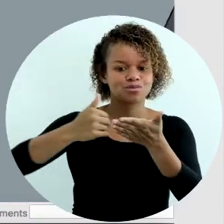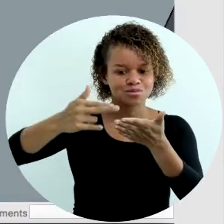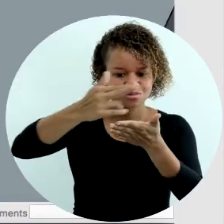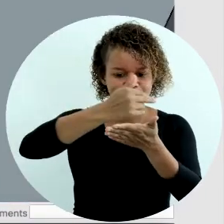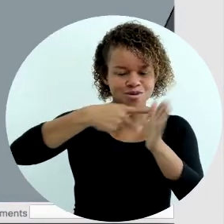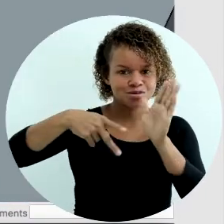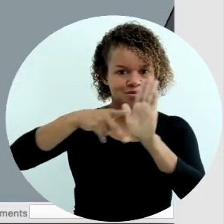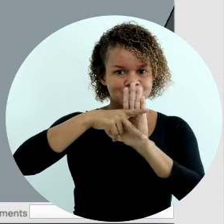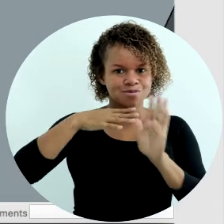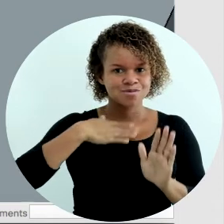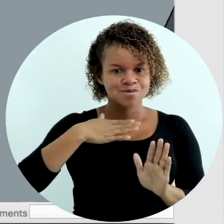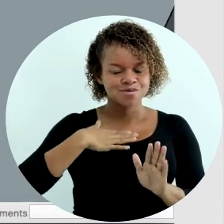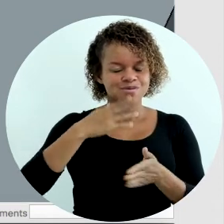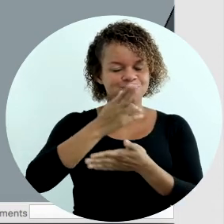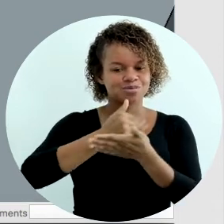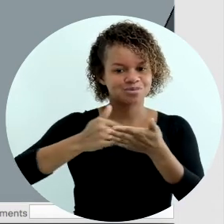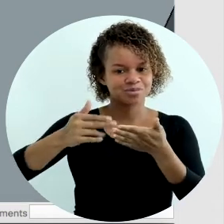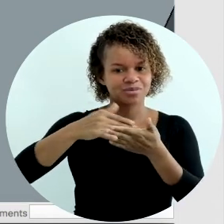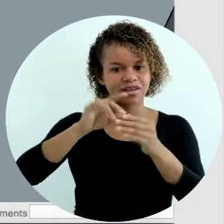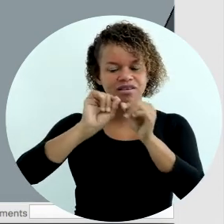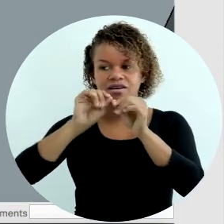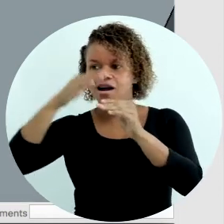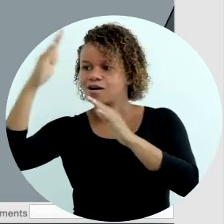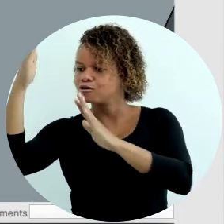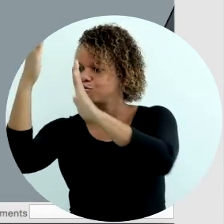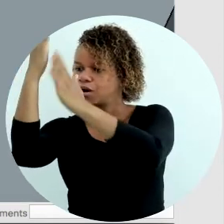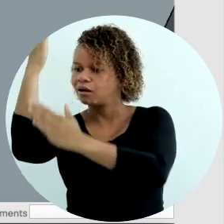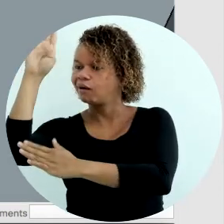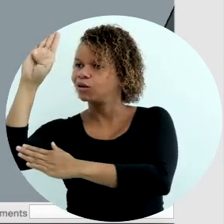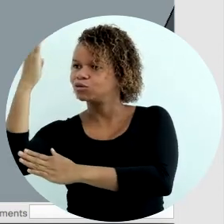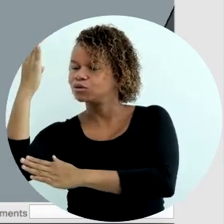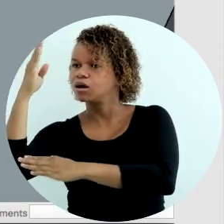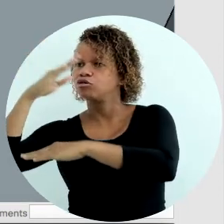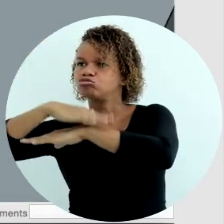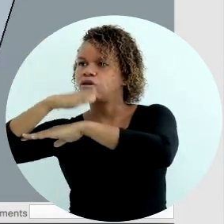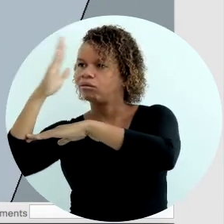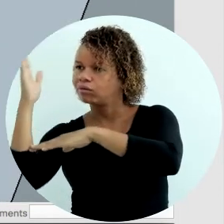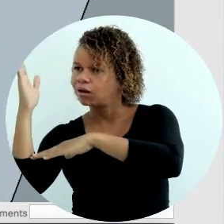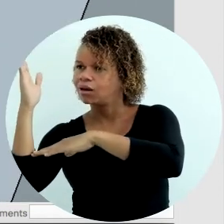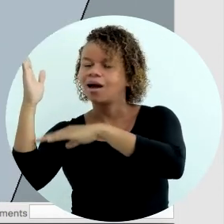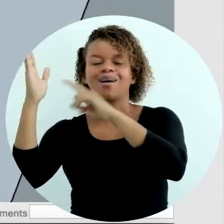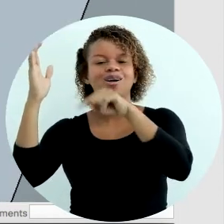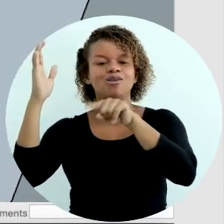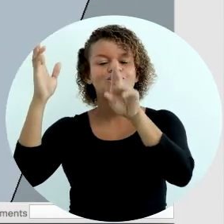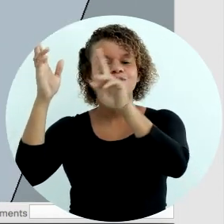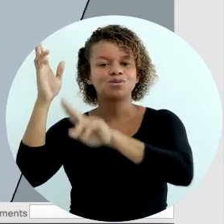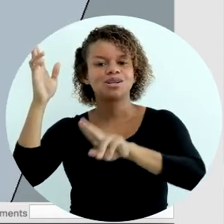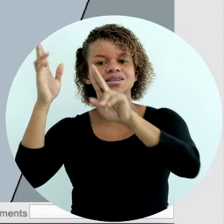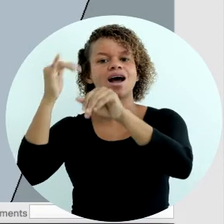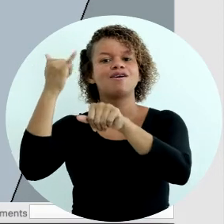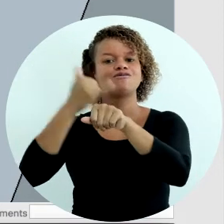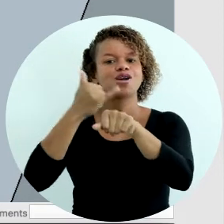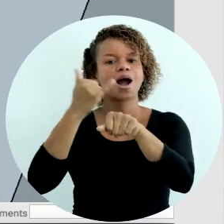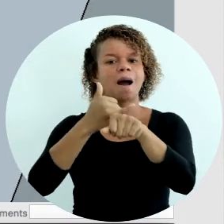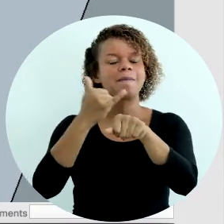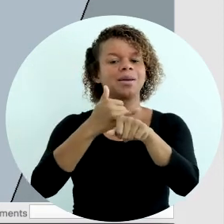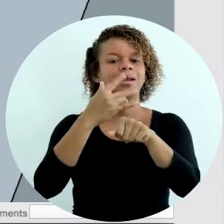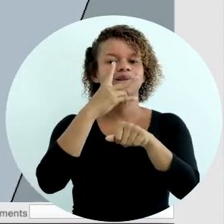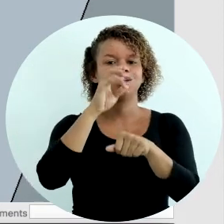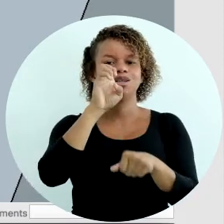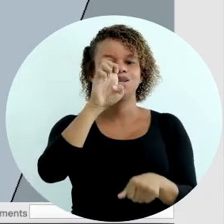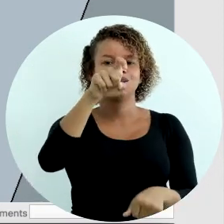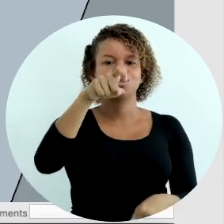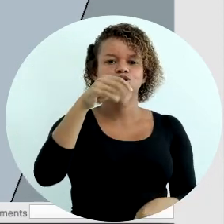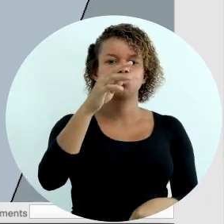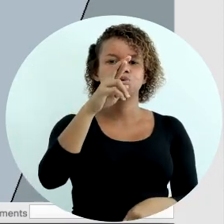estratégia em que eu desenhei na face externa da parede do banheiro a janela e eu vou utilizar a